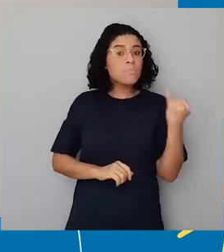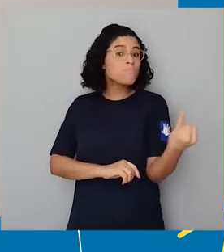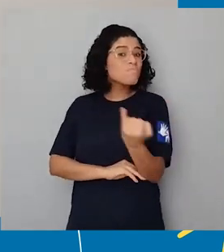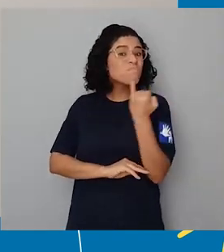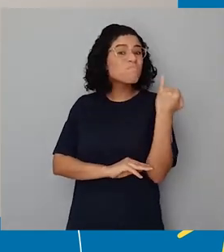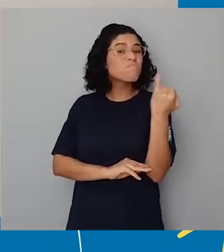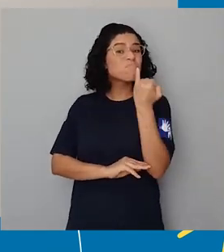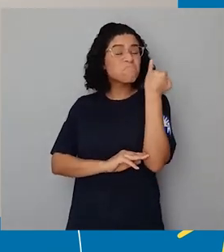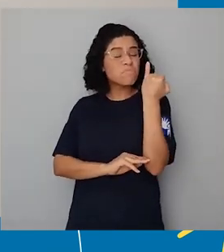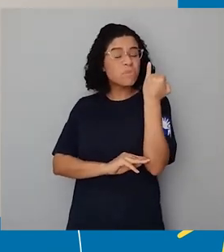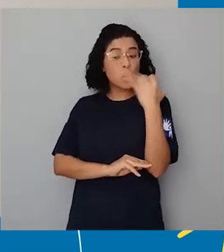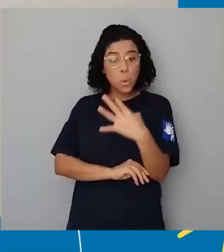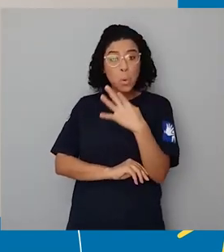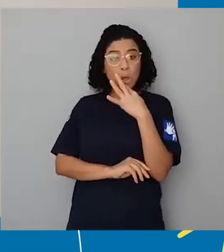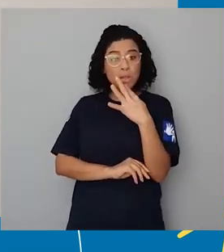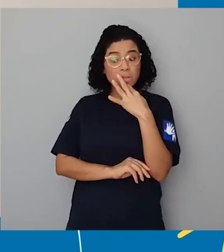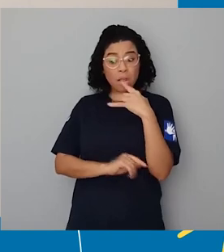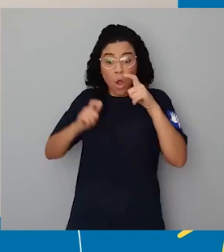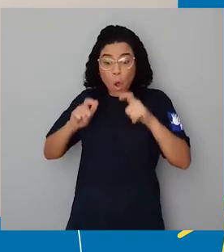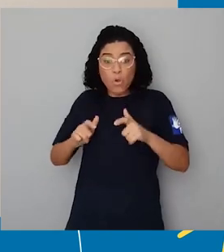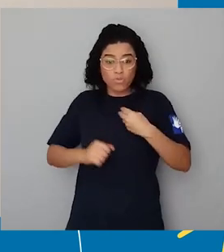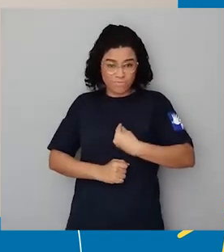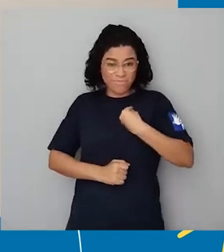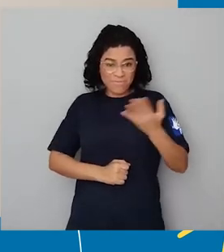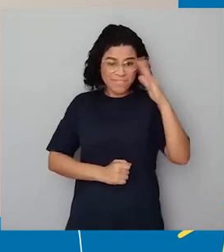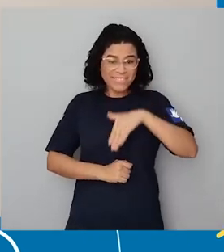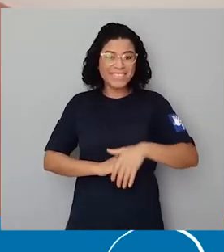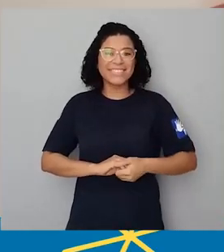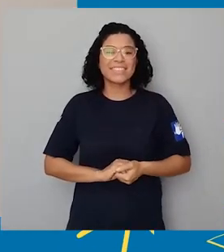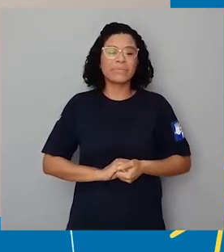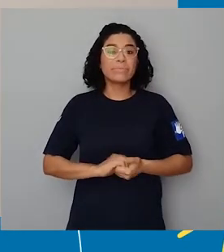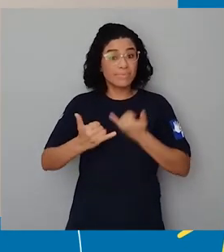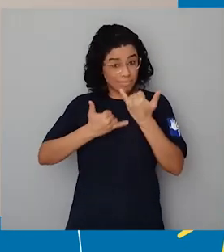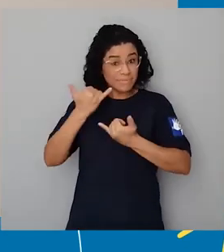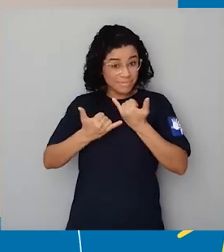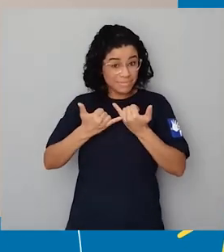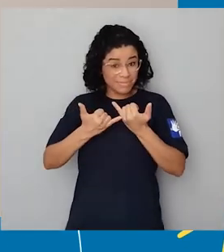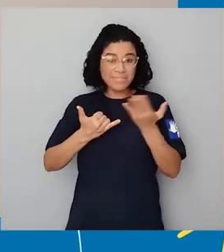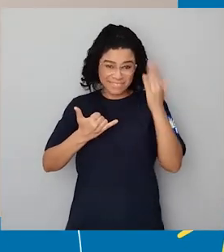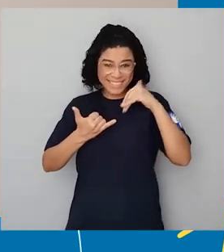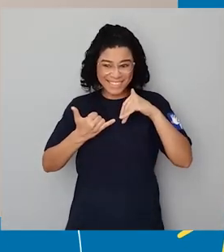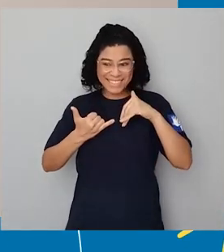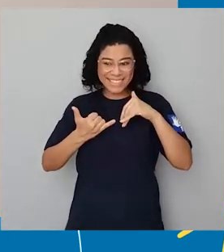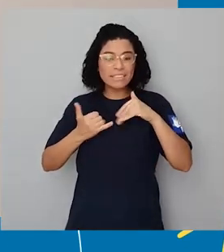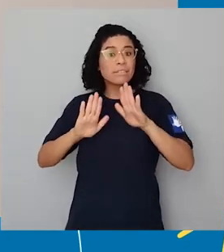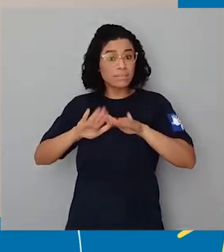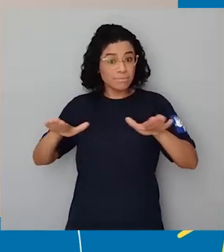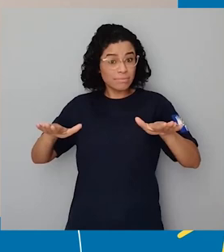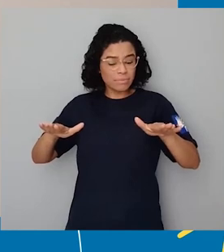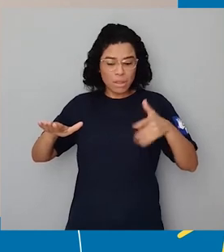a importância de conhecermos onde moramos. Vamos lá? Criançada, já que estamos falando